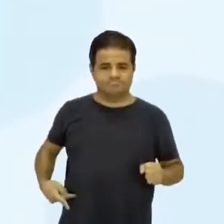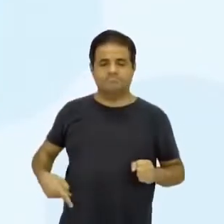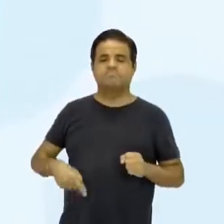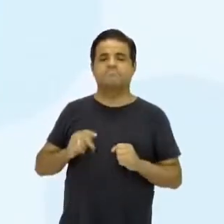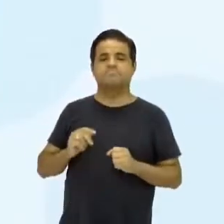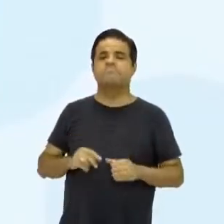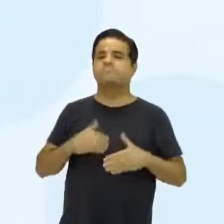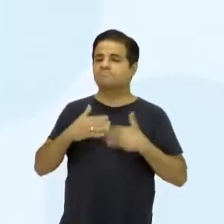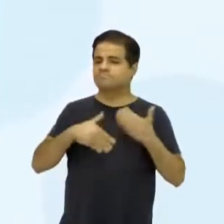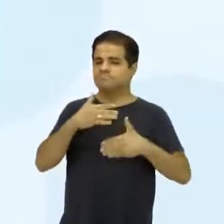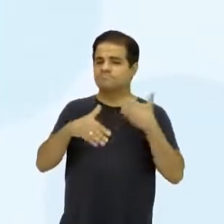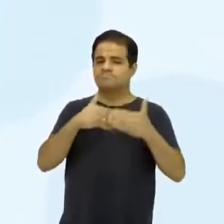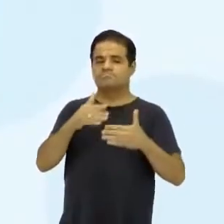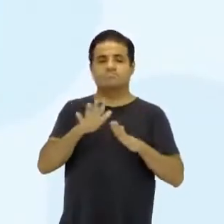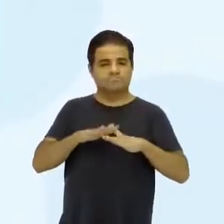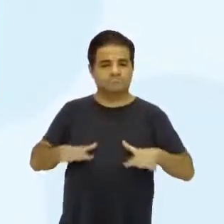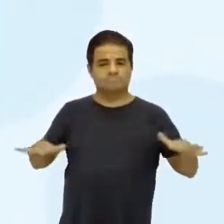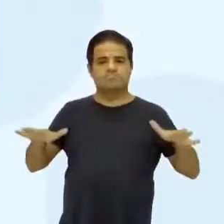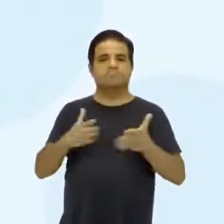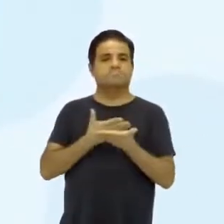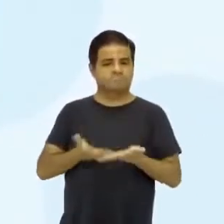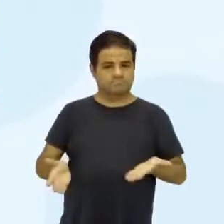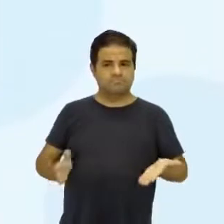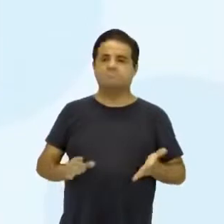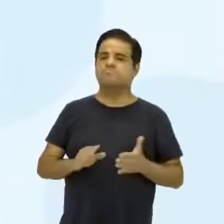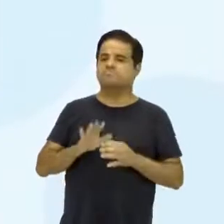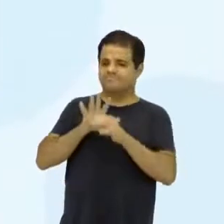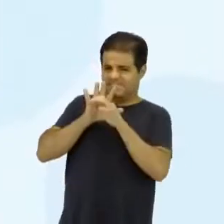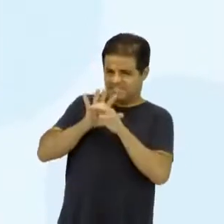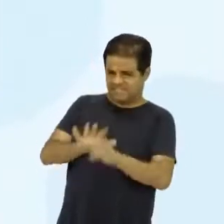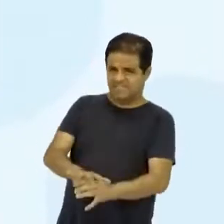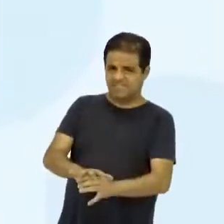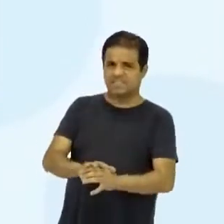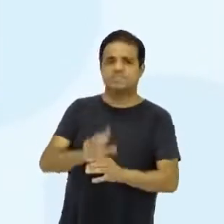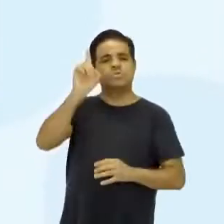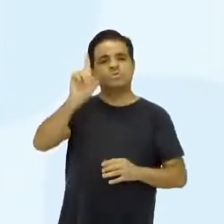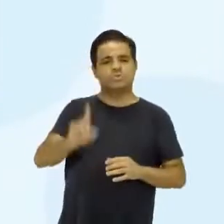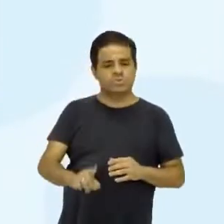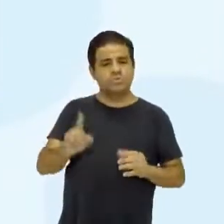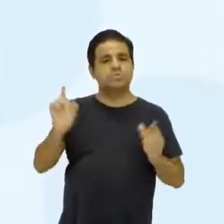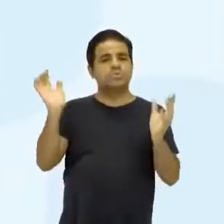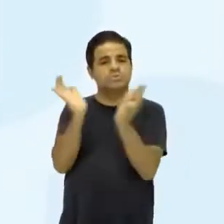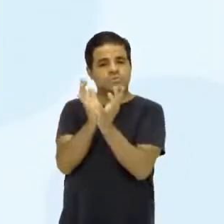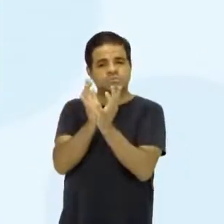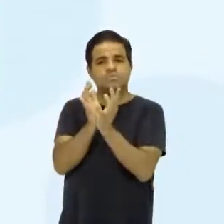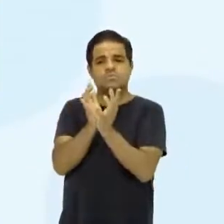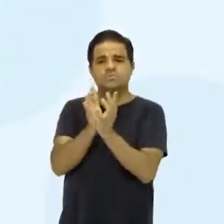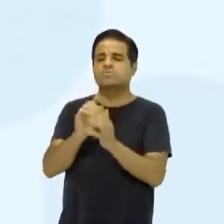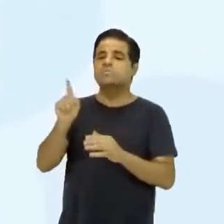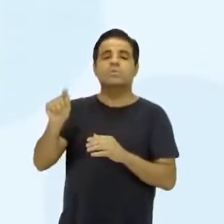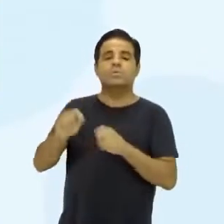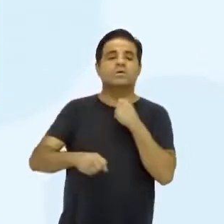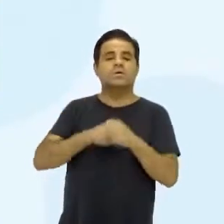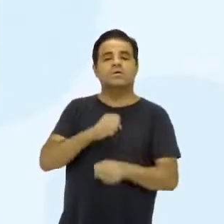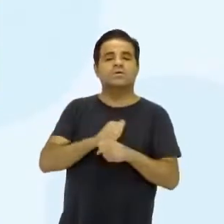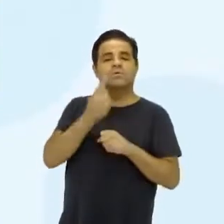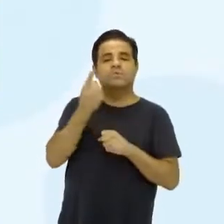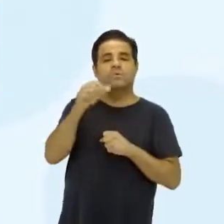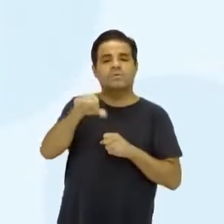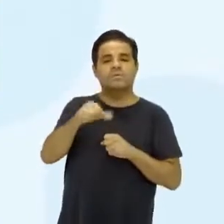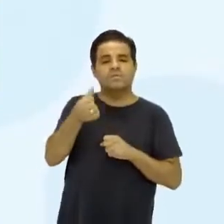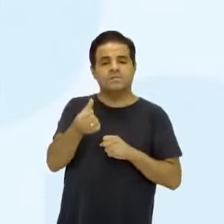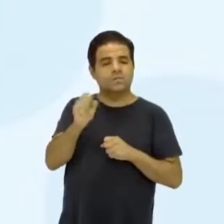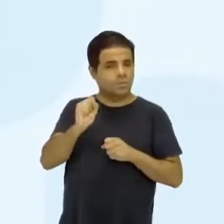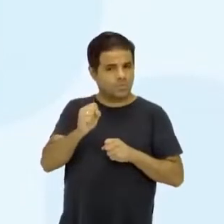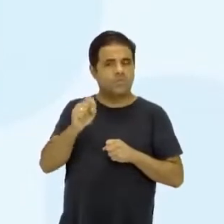então ele dava plenos poderes ao presidente, supressão dos direitos do povo. Isso foi em